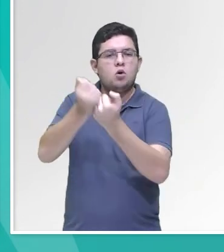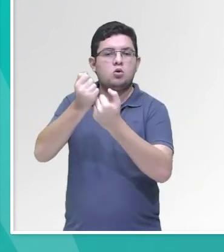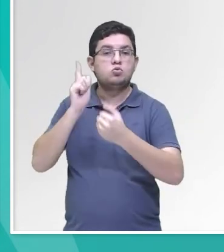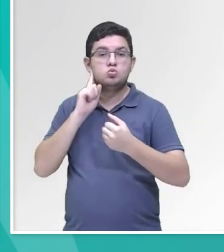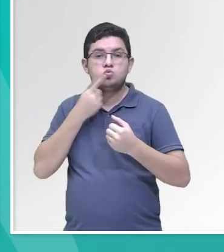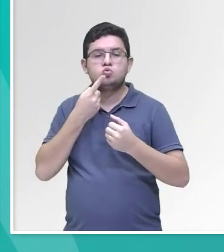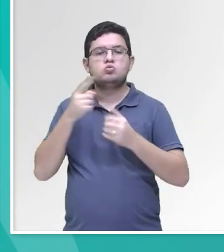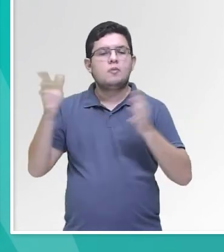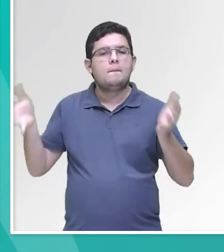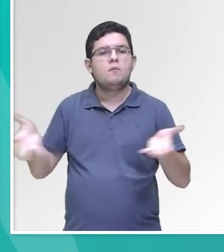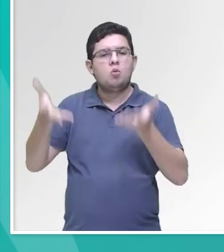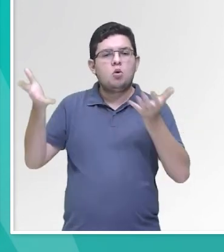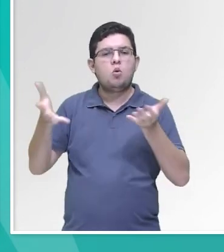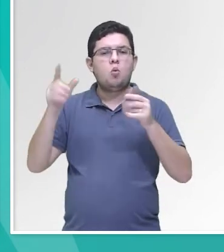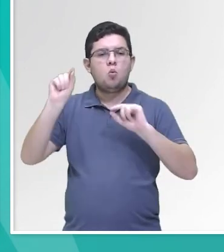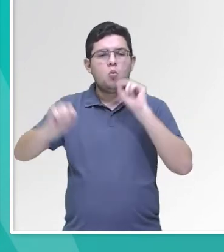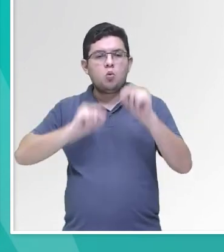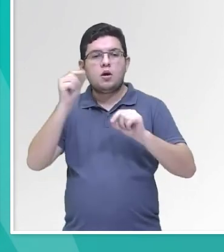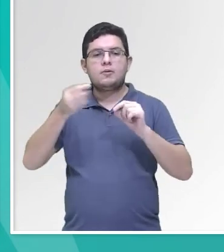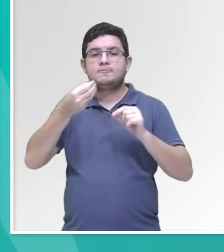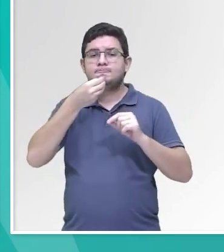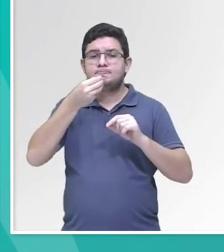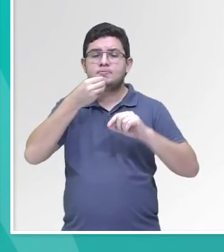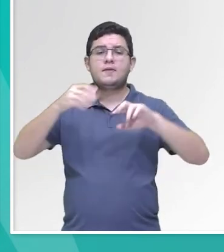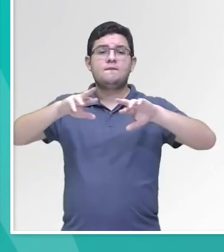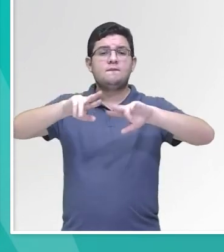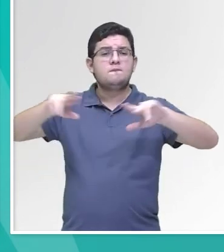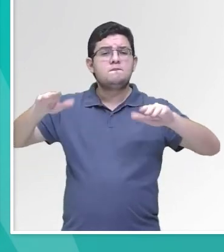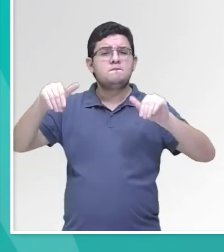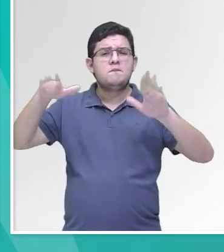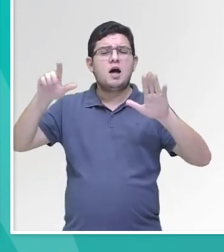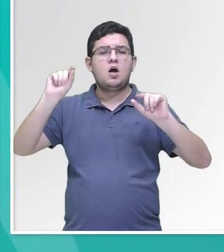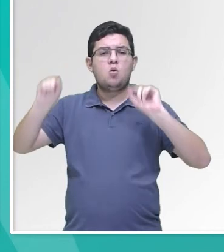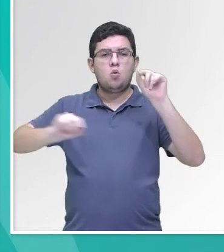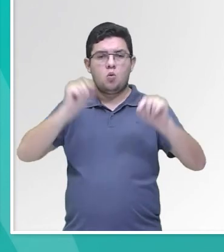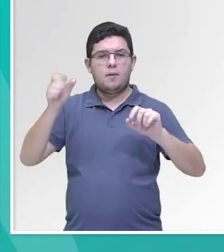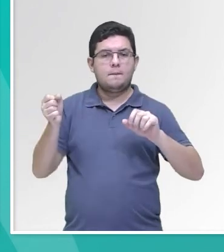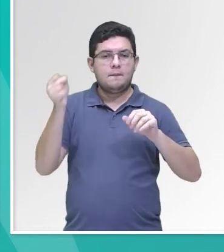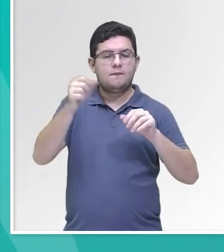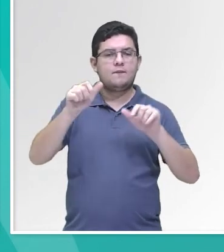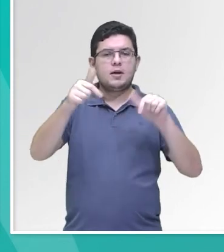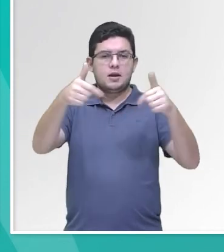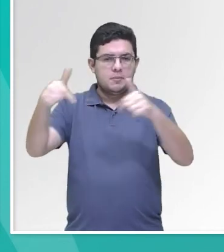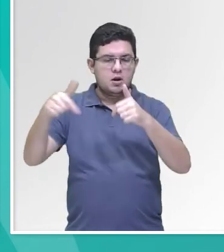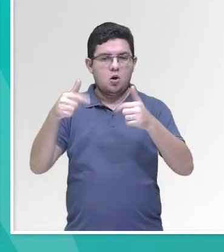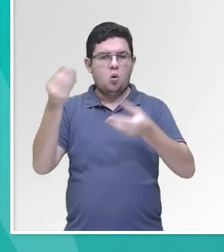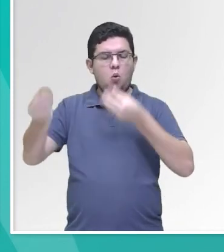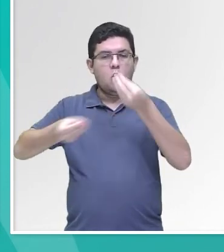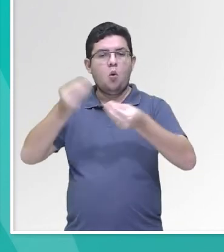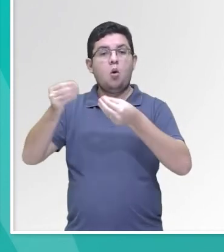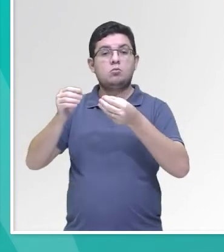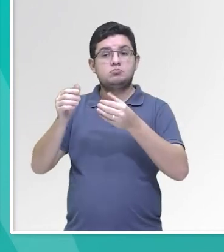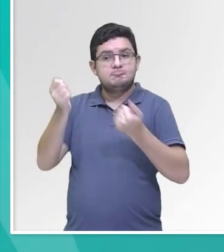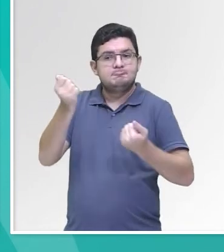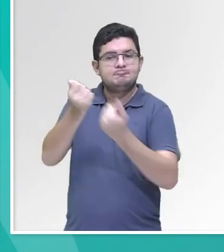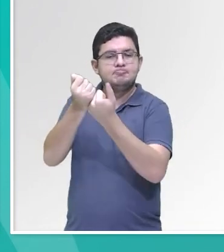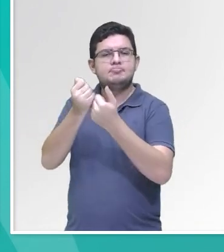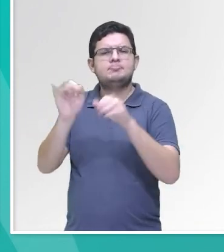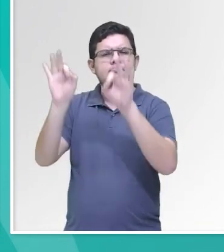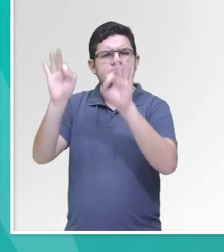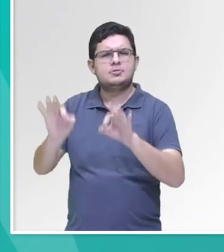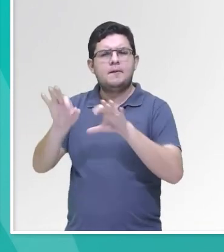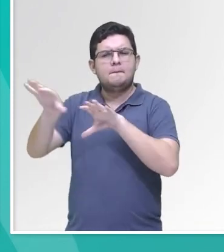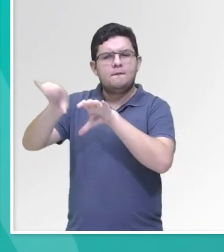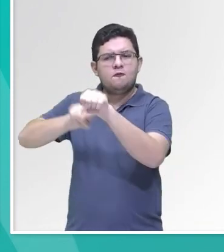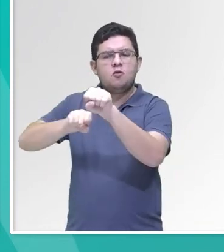a este maiores chances de se inserir no mercado, mediante a implementação do suporte adequado para a